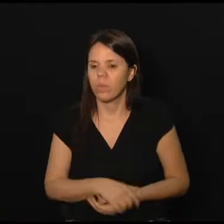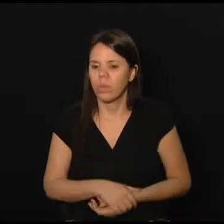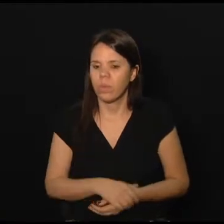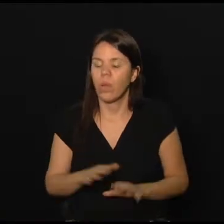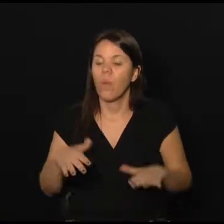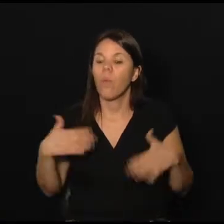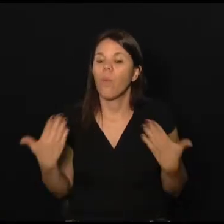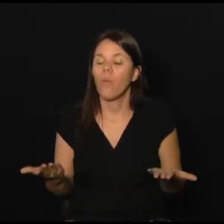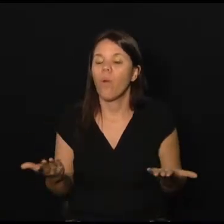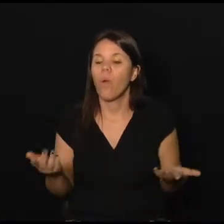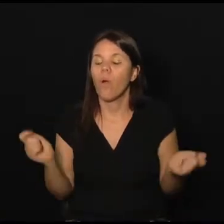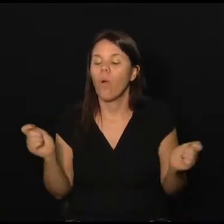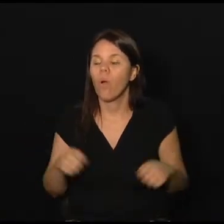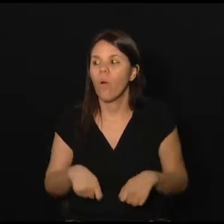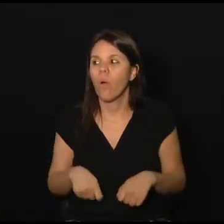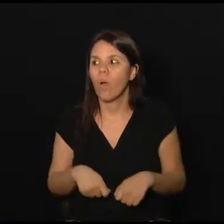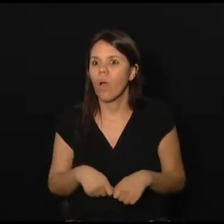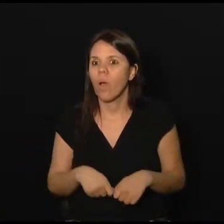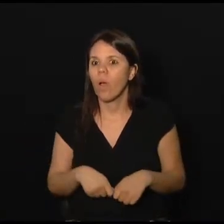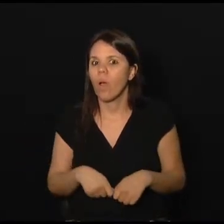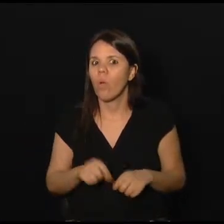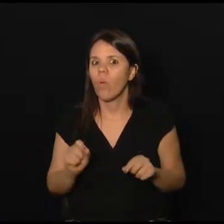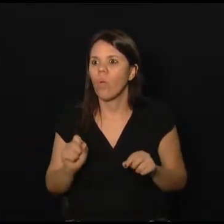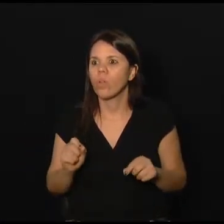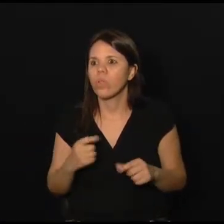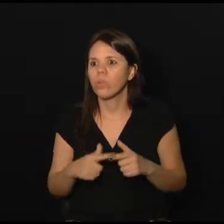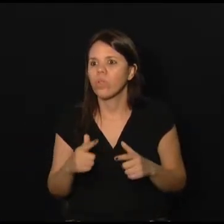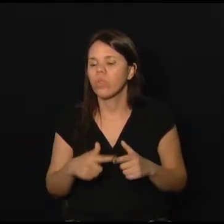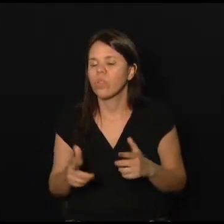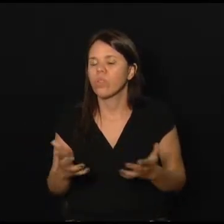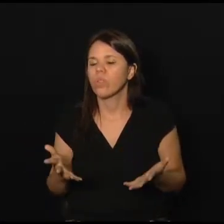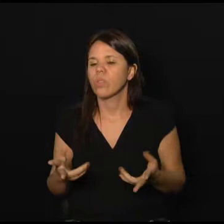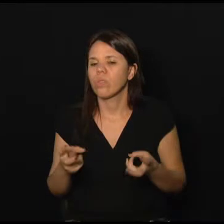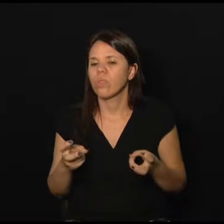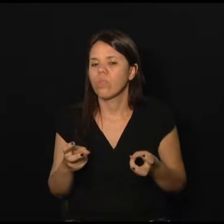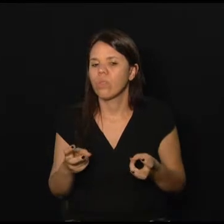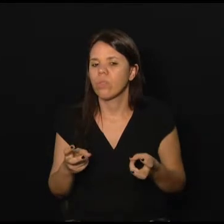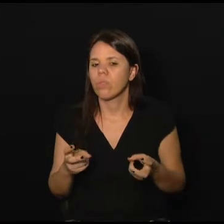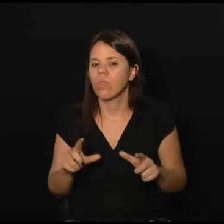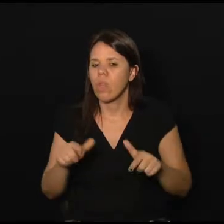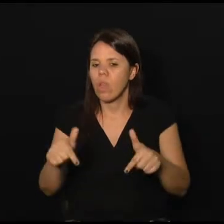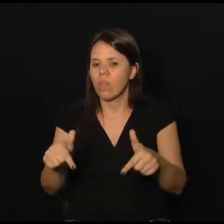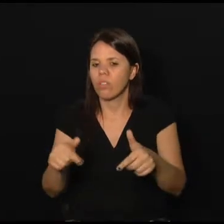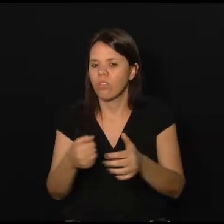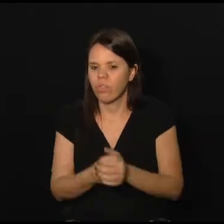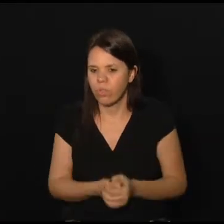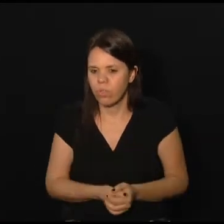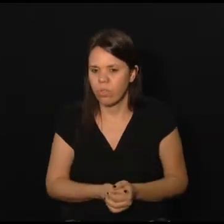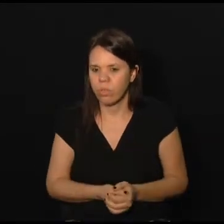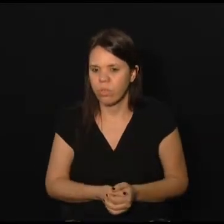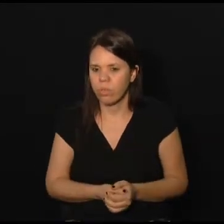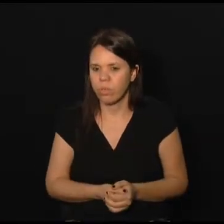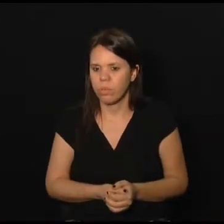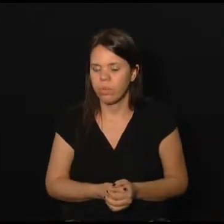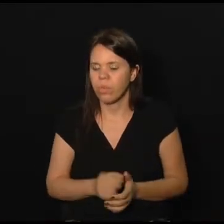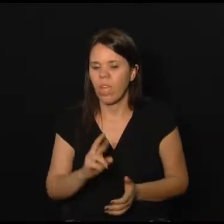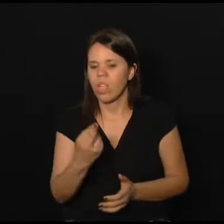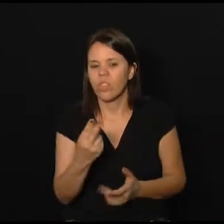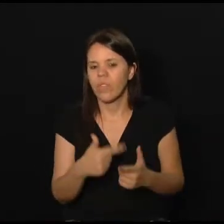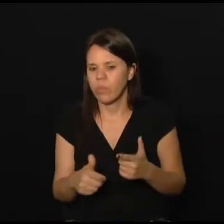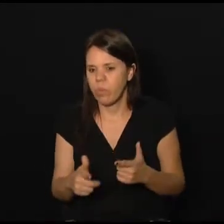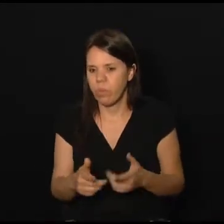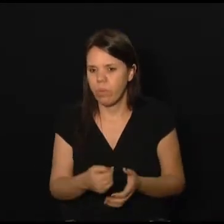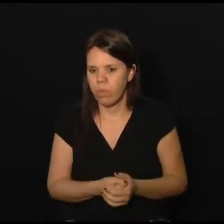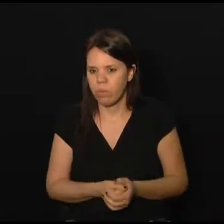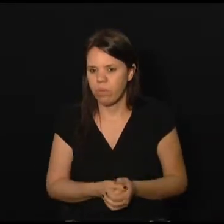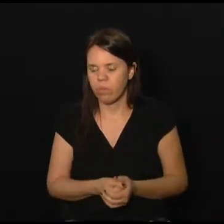qual que é a condição ali? O que eu preciso identificar? Como eu posso reagir? Como eu posso, né, resolver esse problema?